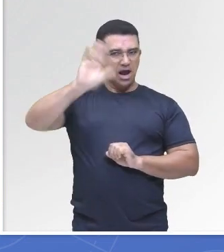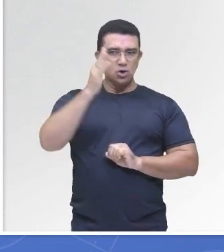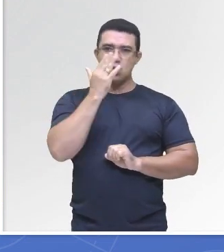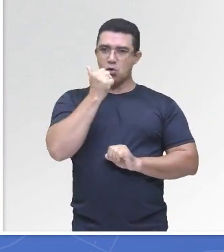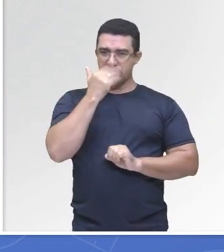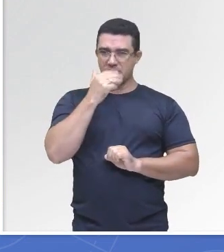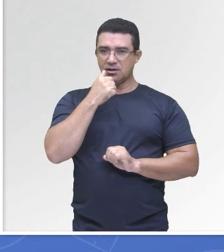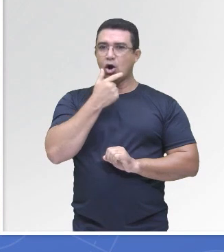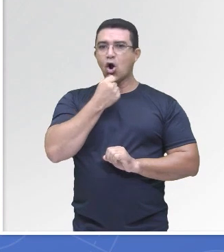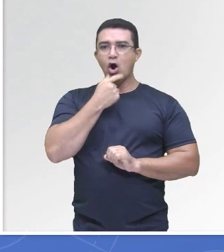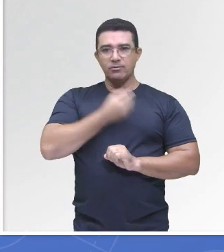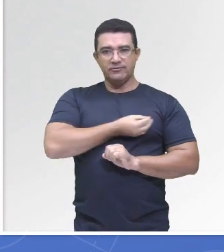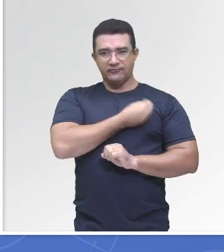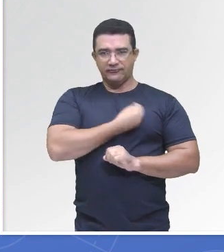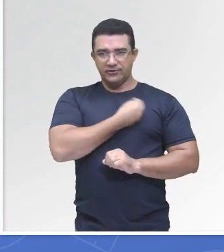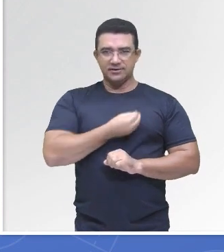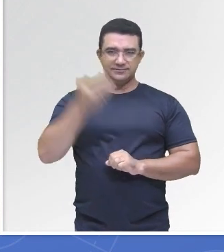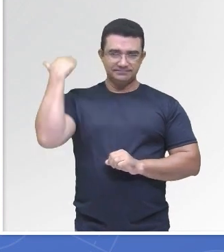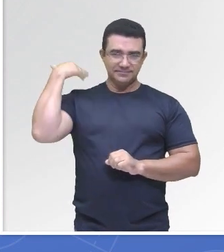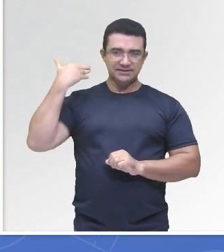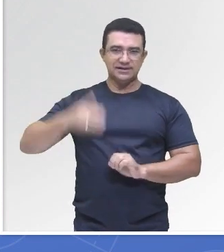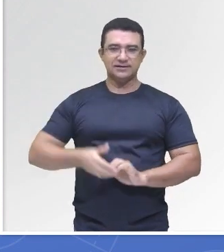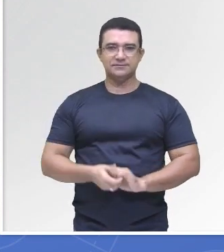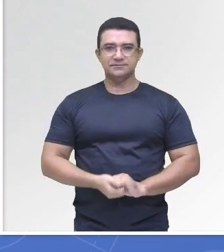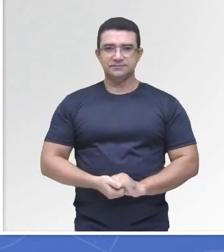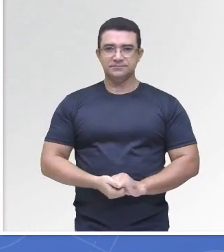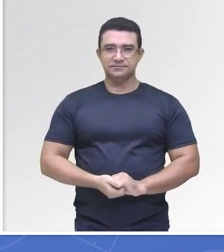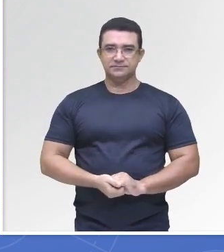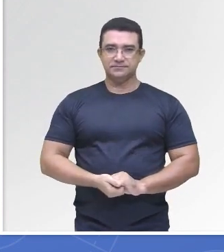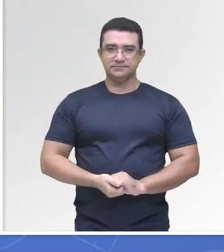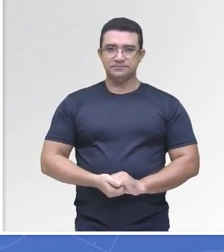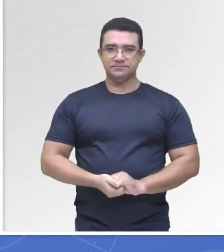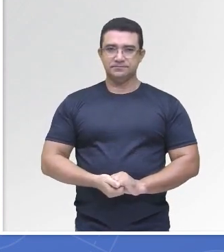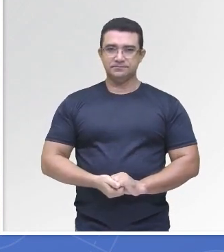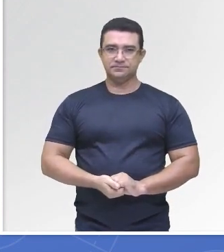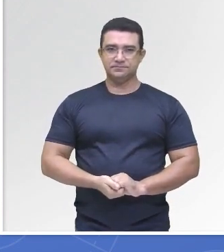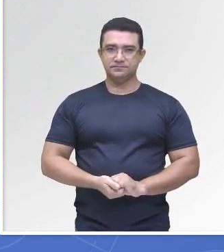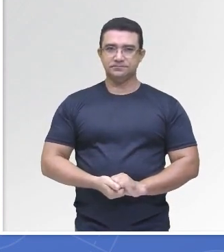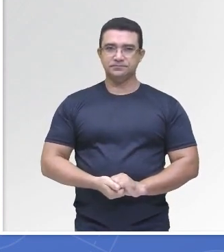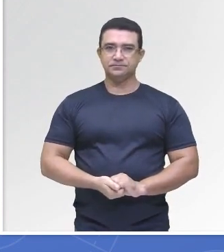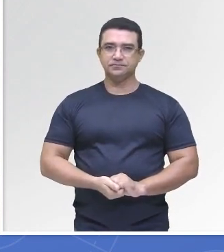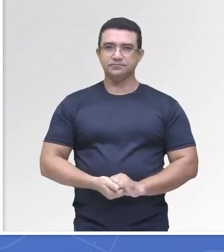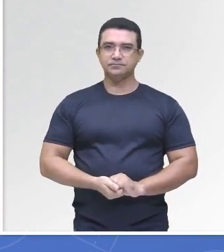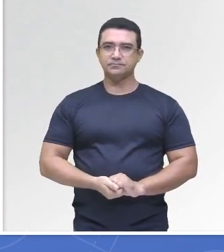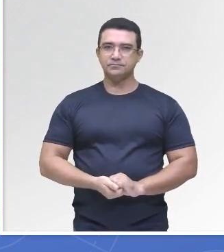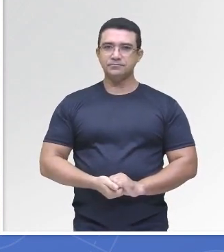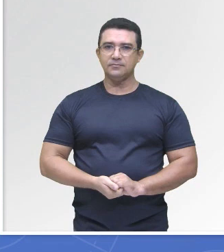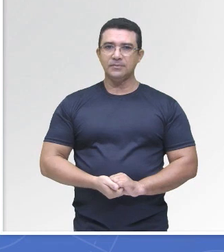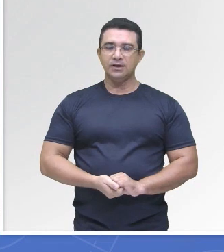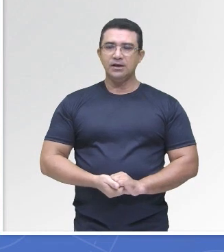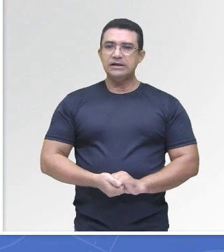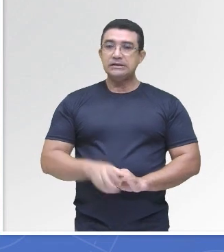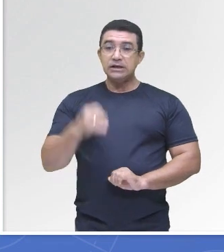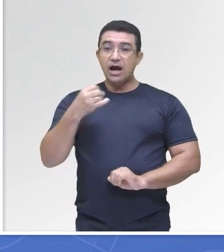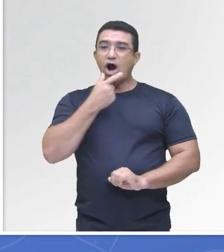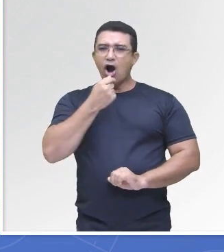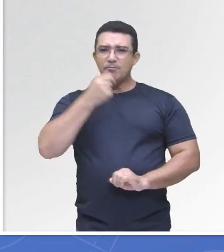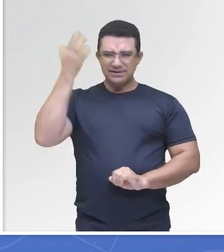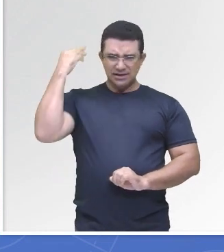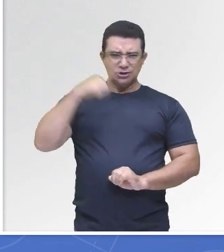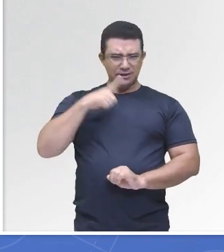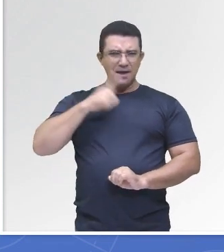precisava para sobreviver, como a gente vai ver aqui no nosso terceiro tópico, certo? E quando ele tem mais comida do que